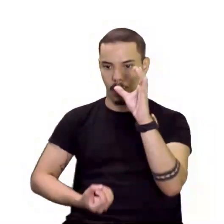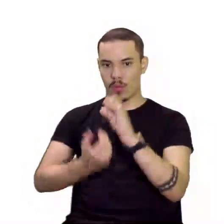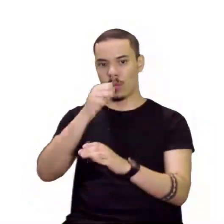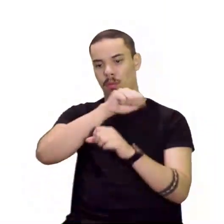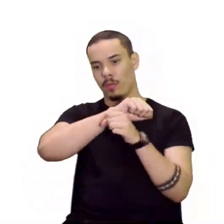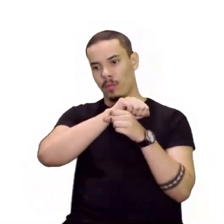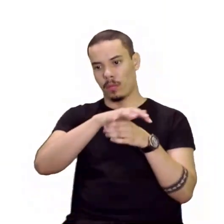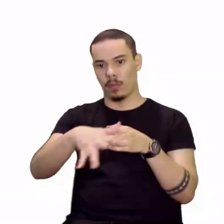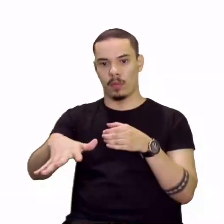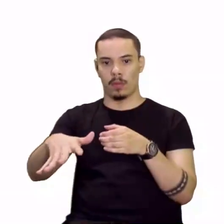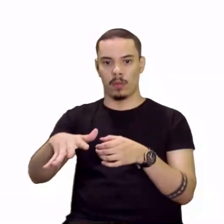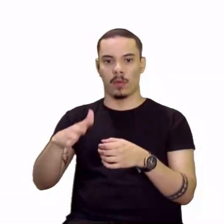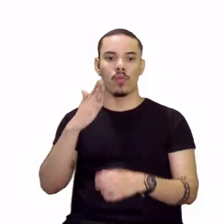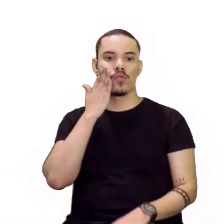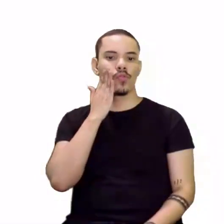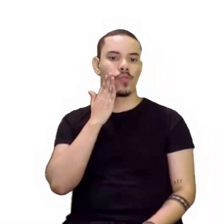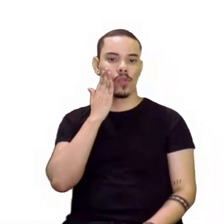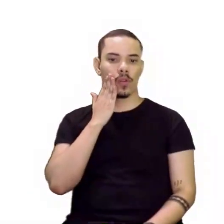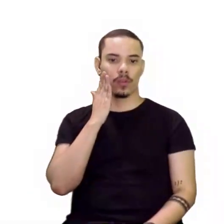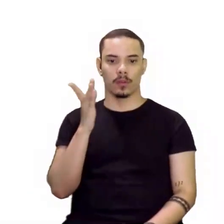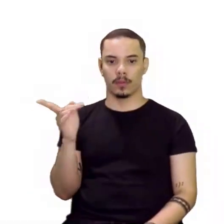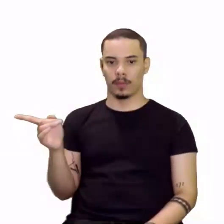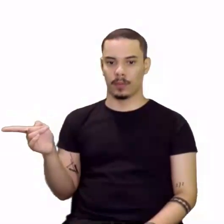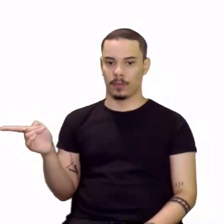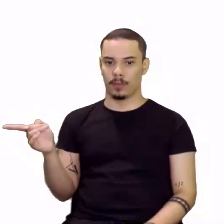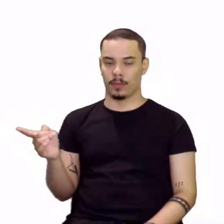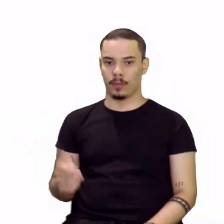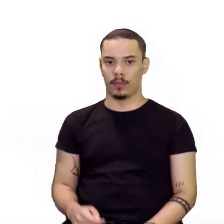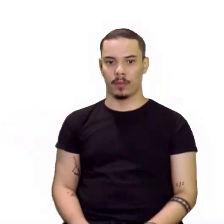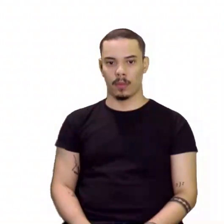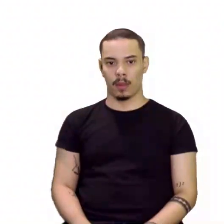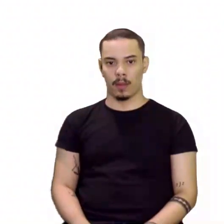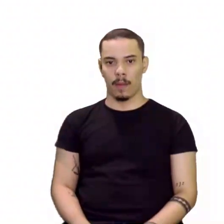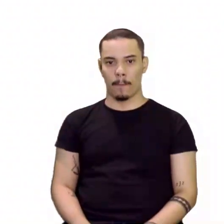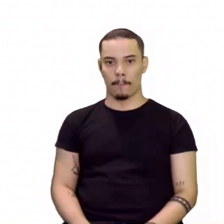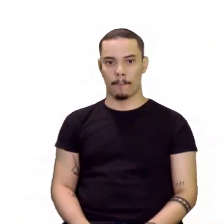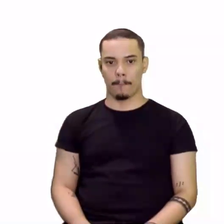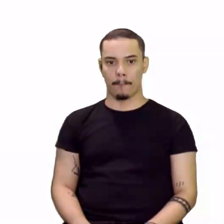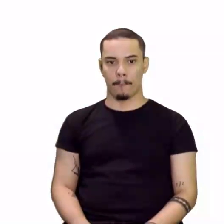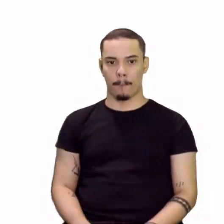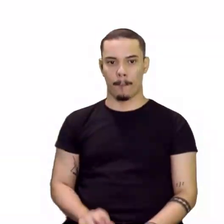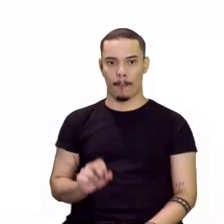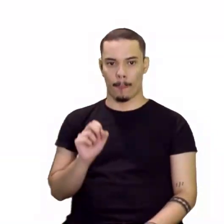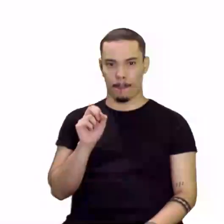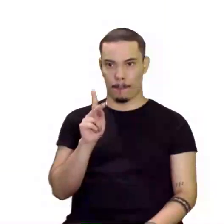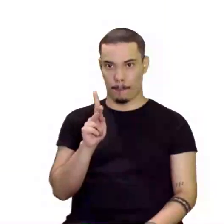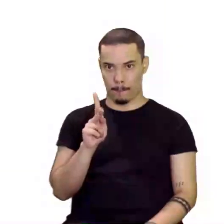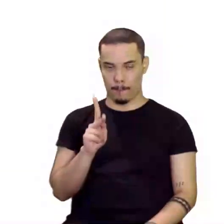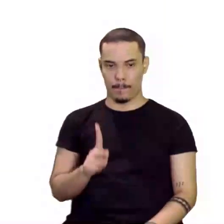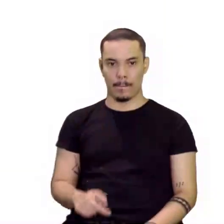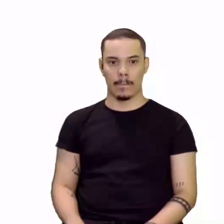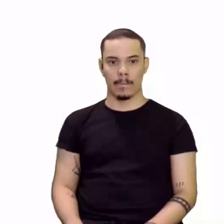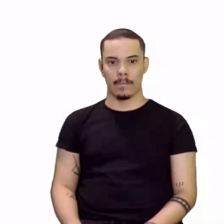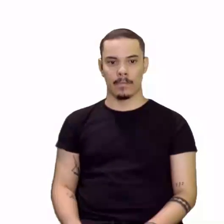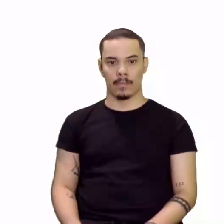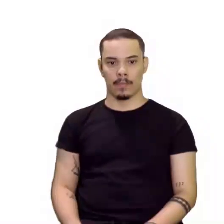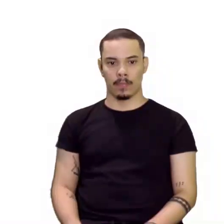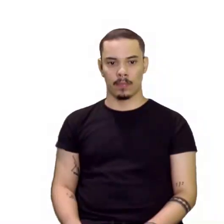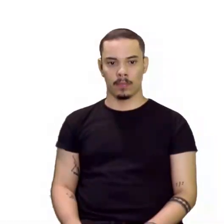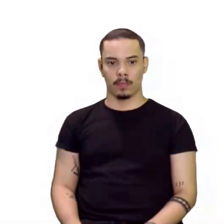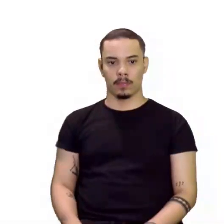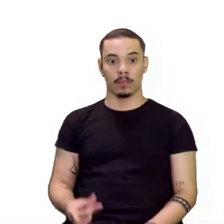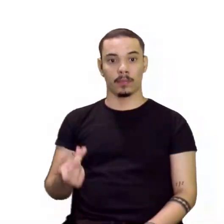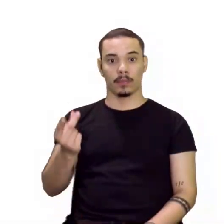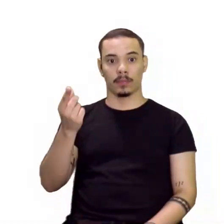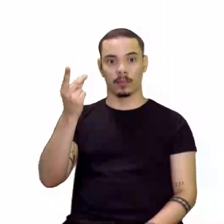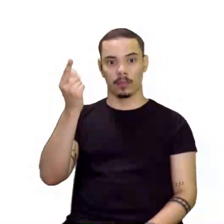ó, chapada aqui nessa região, ó, serras, ok? Sedimentos antigos, observe que